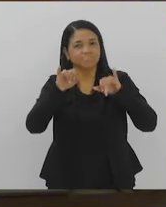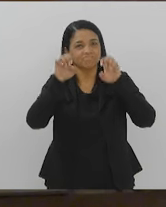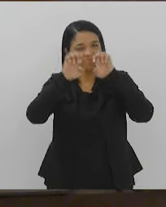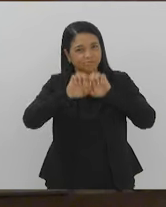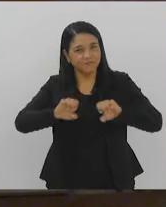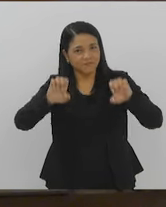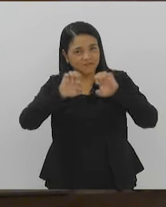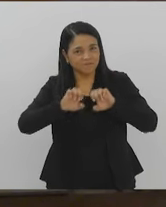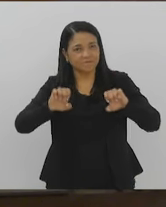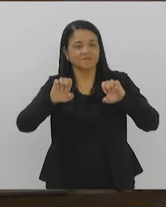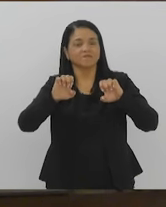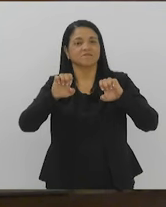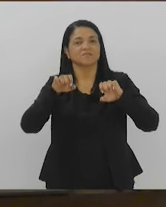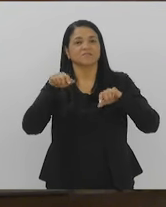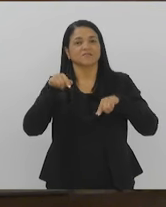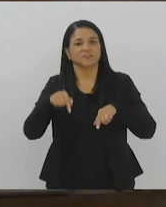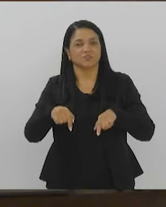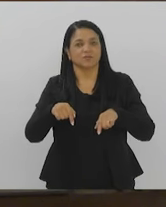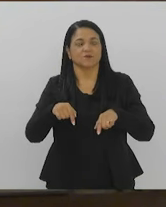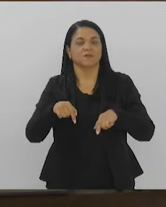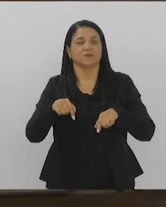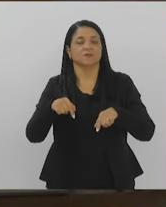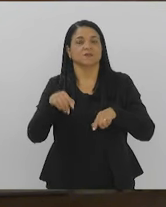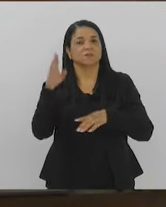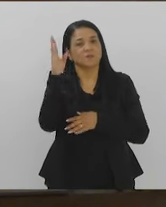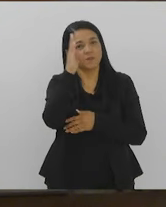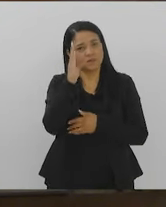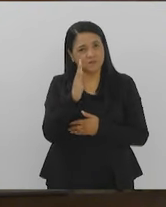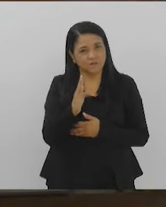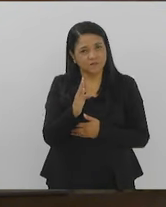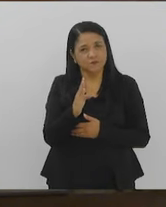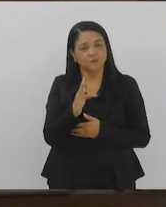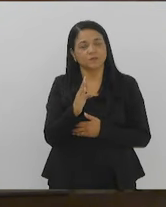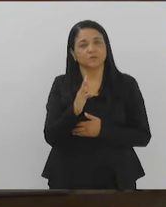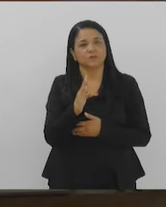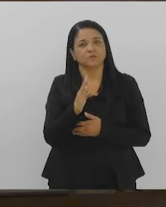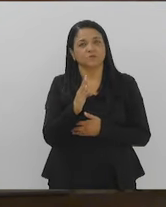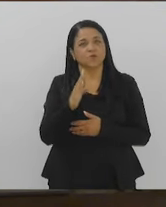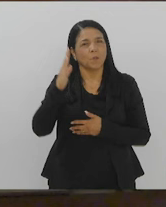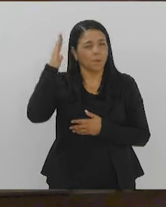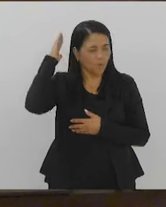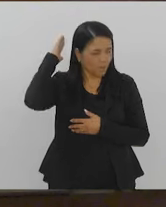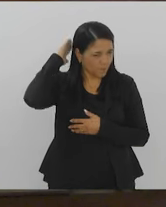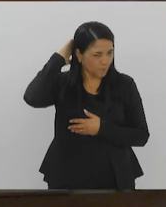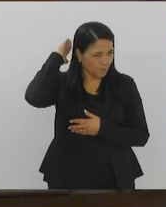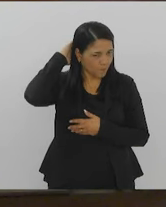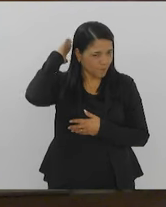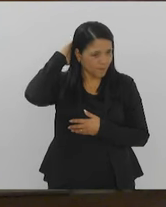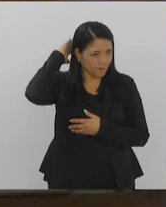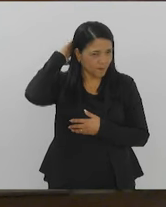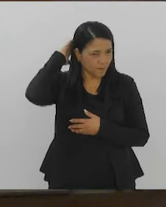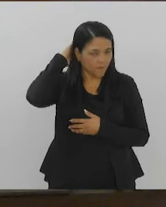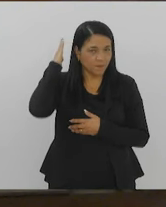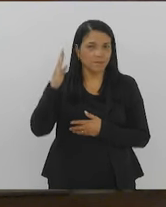e chegaram aqui ao nosso querido Brasil, ali no Pará. Eu vi que tem muita gente do Pará